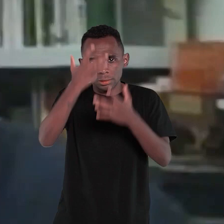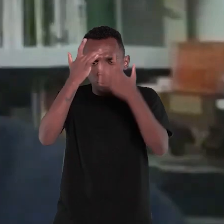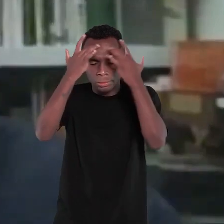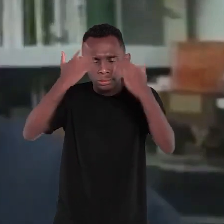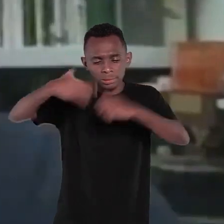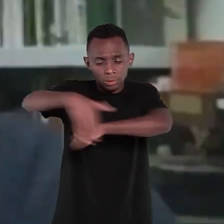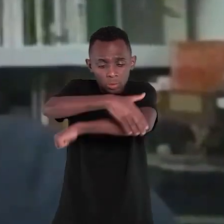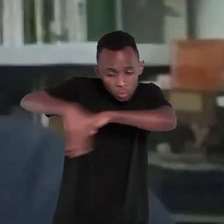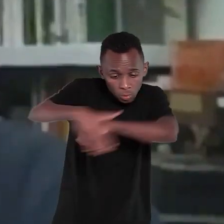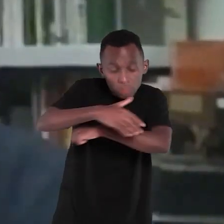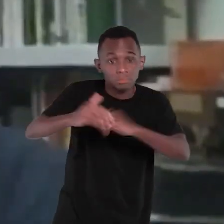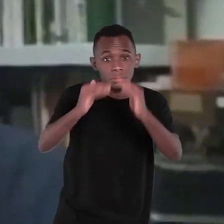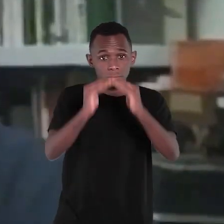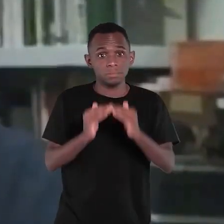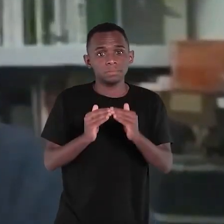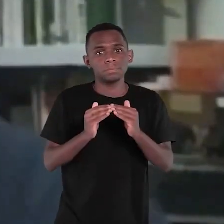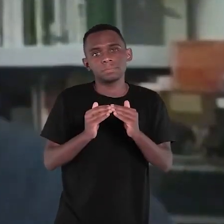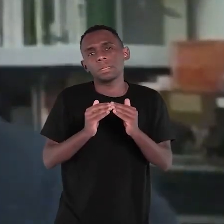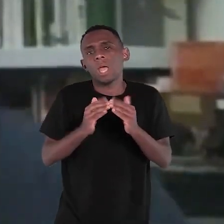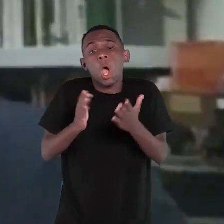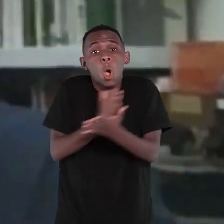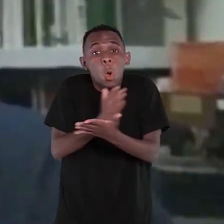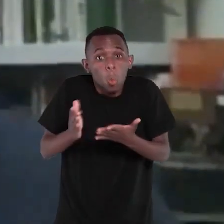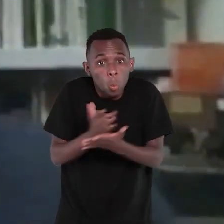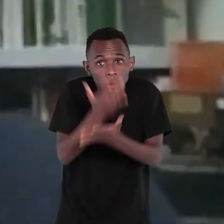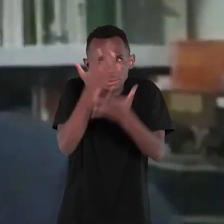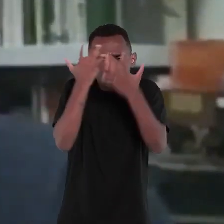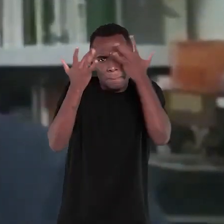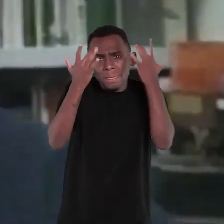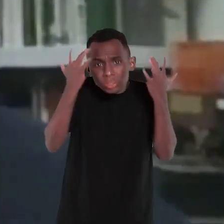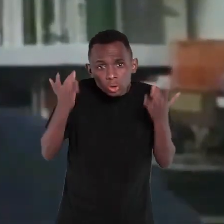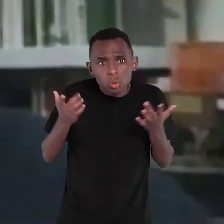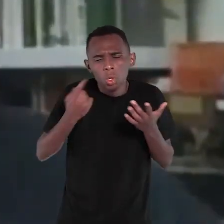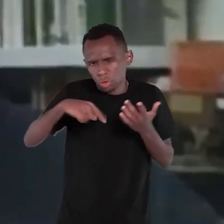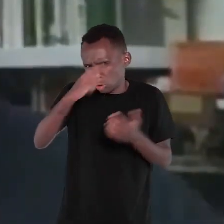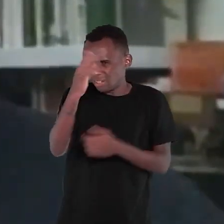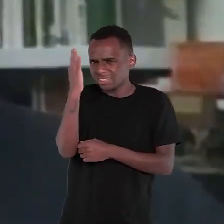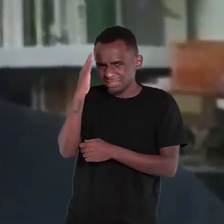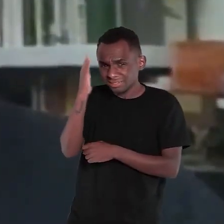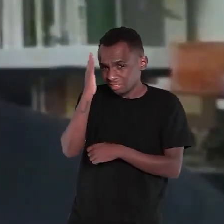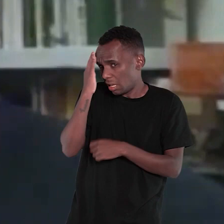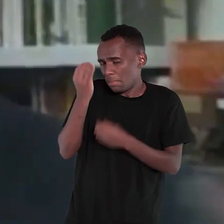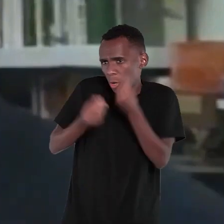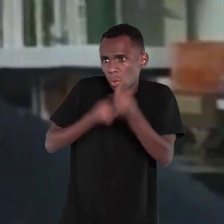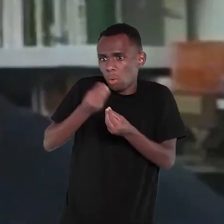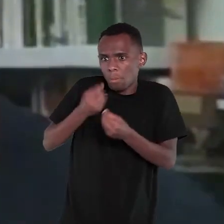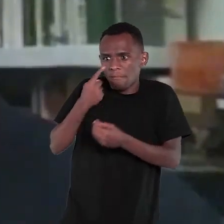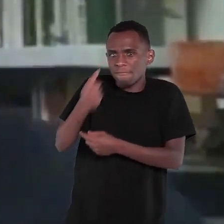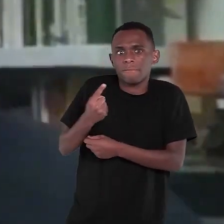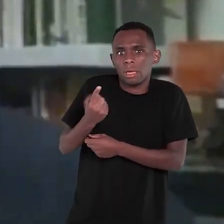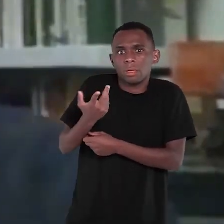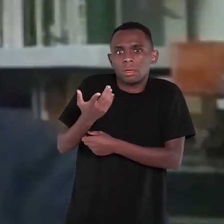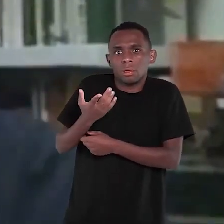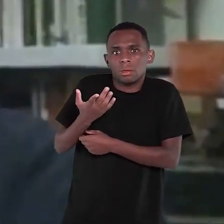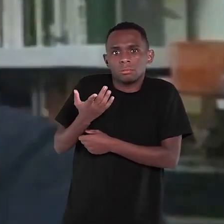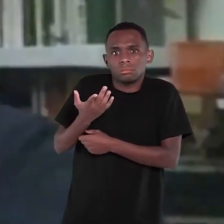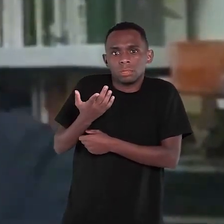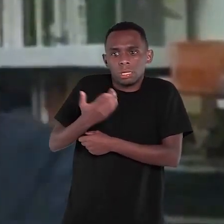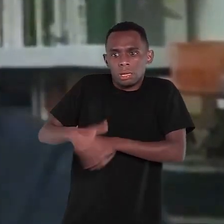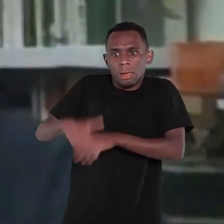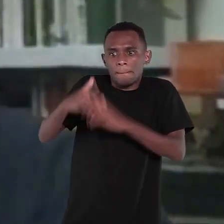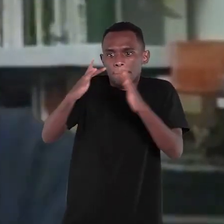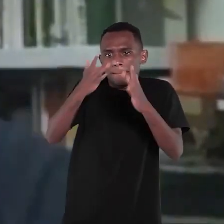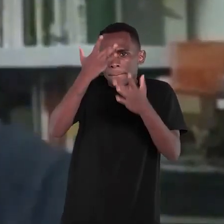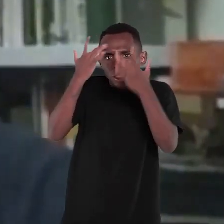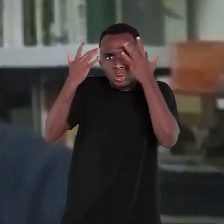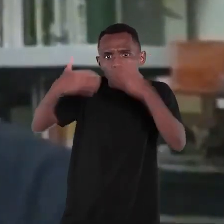de pessoa em situação de rua, né? E algumas dessas pessoas, a gente sabe qual é a reação normal das pessoas a uma